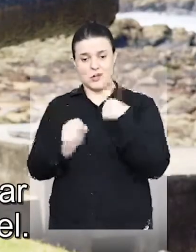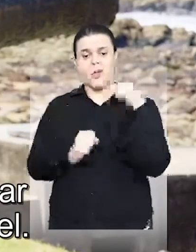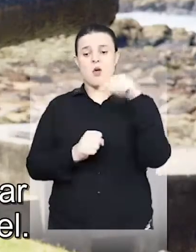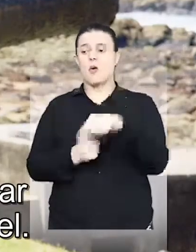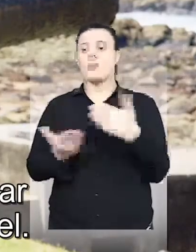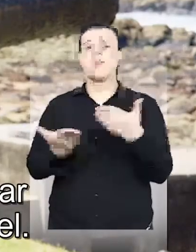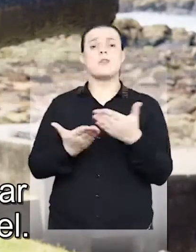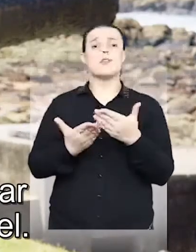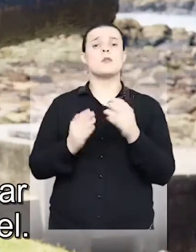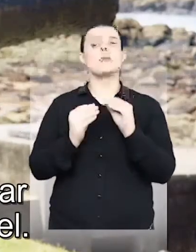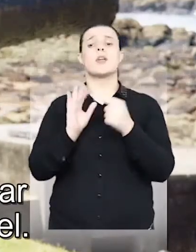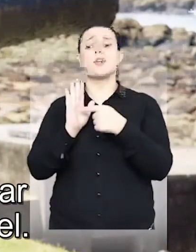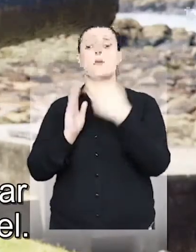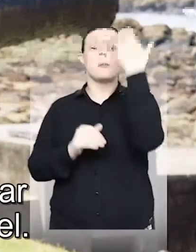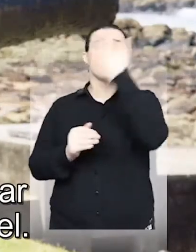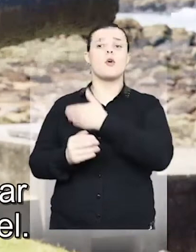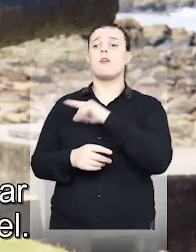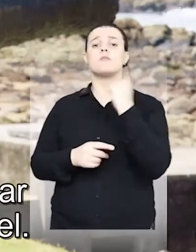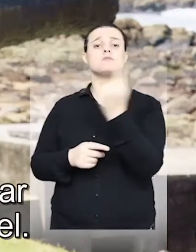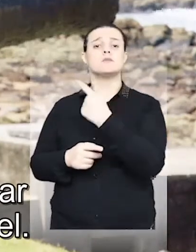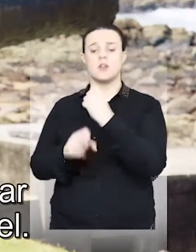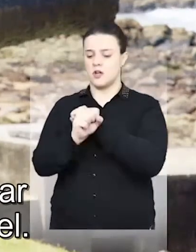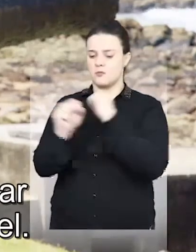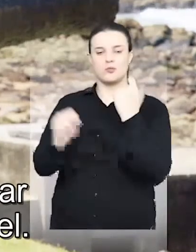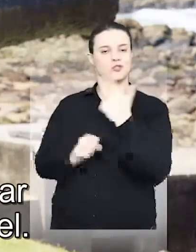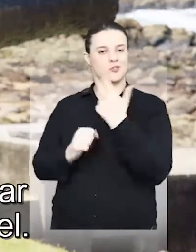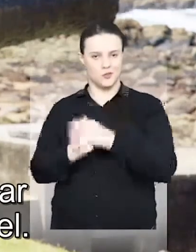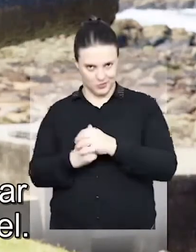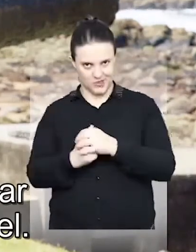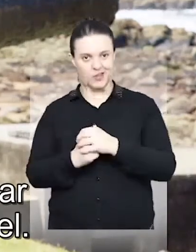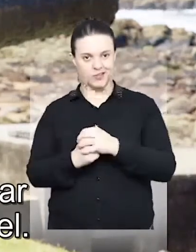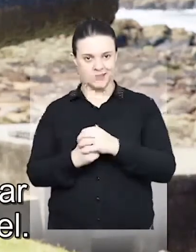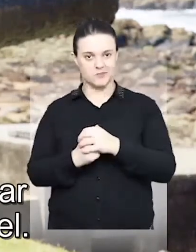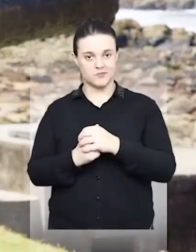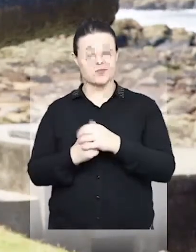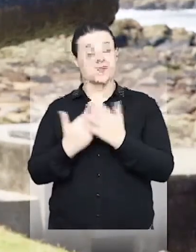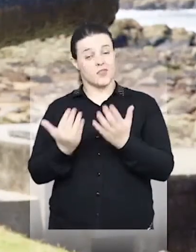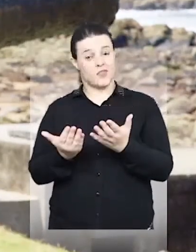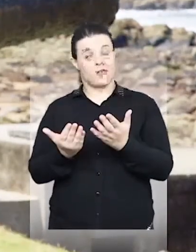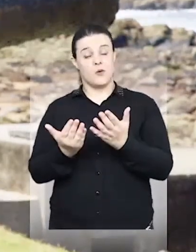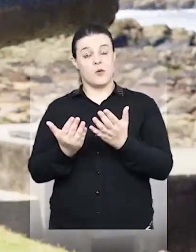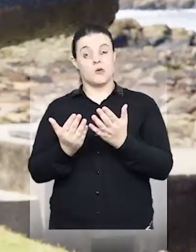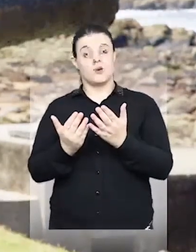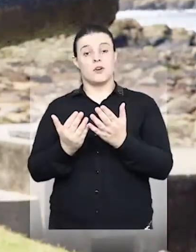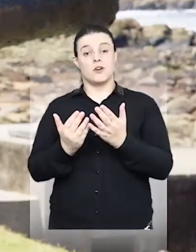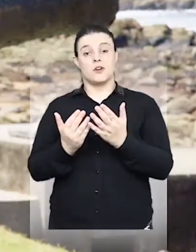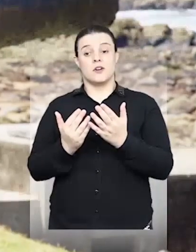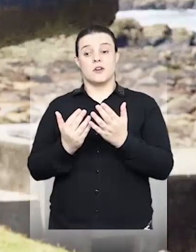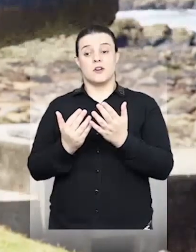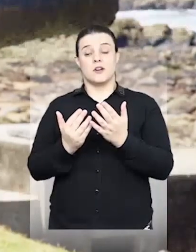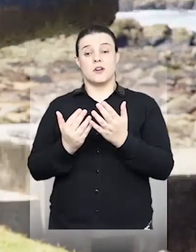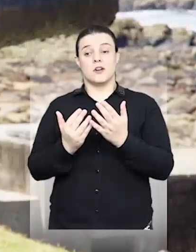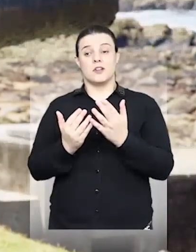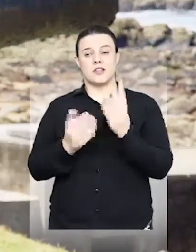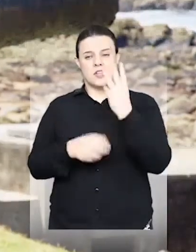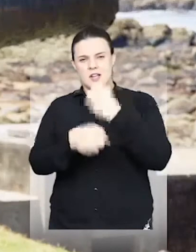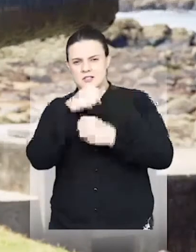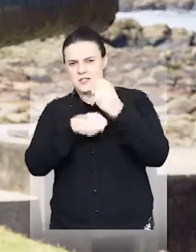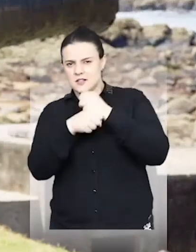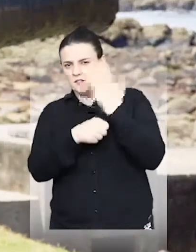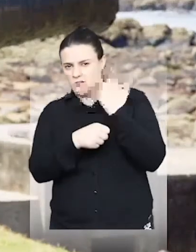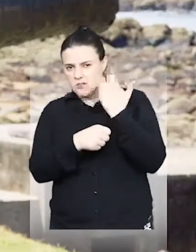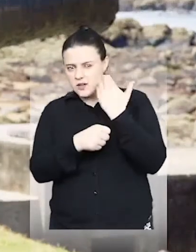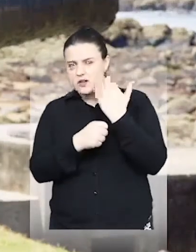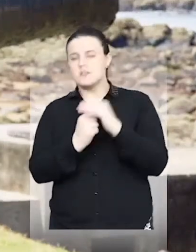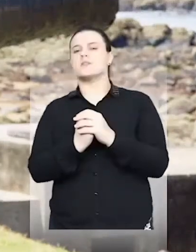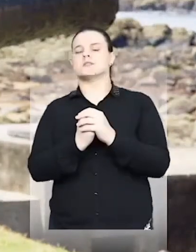tô aqui nessa terra para provar para as pessoas que não existe impossível. Né? Felipe. Há 3